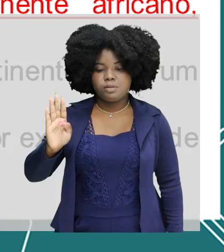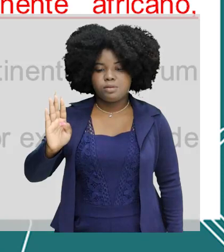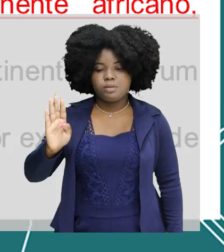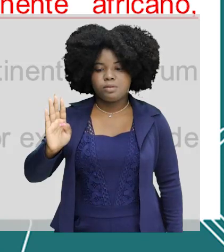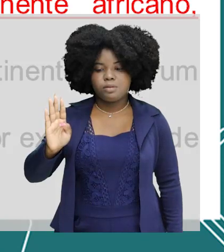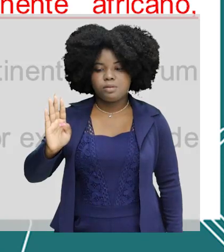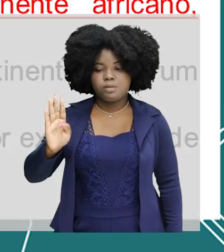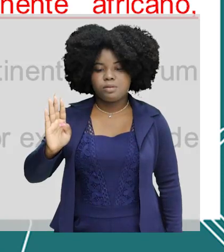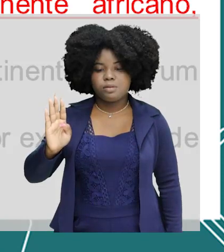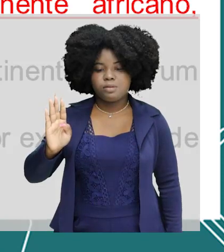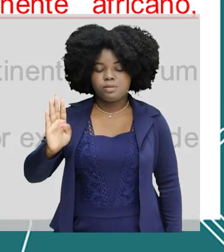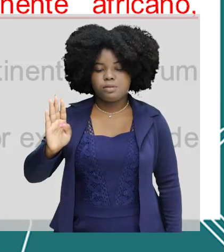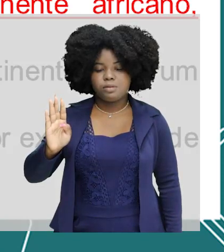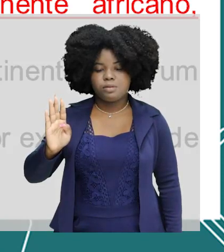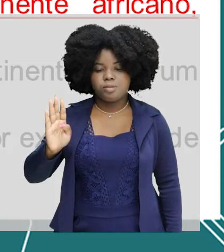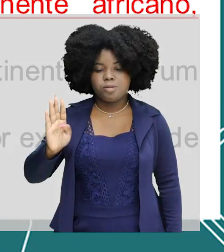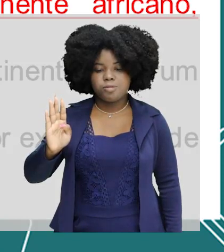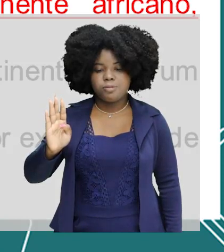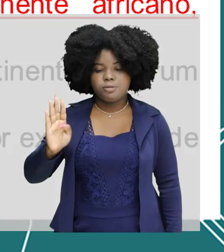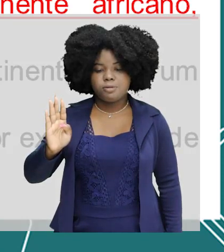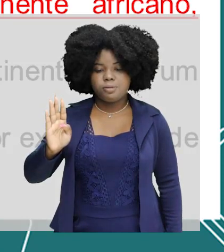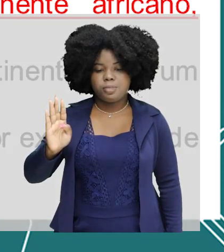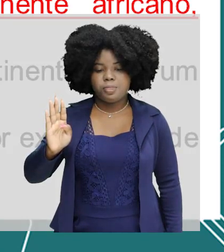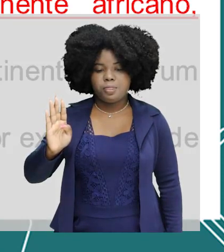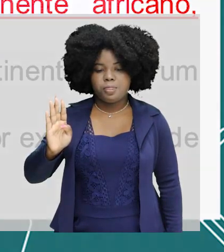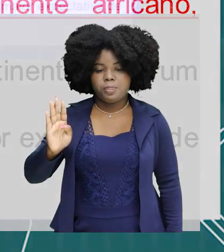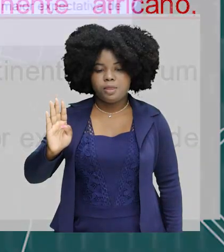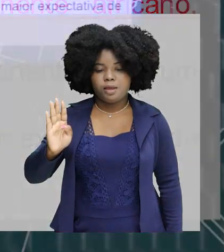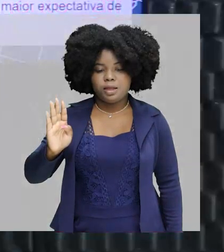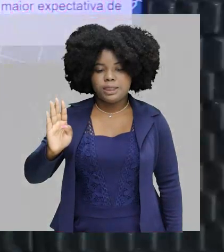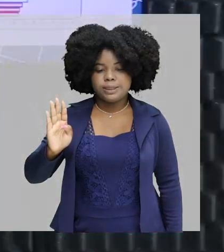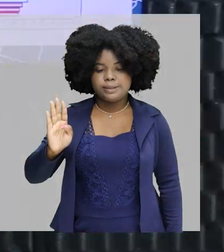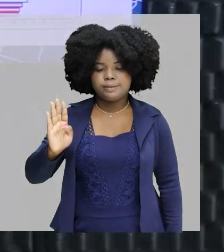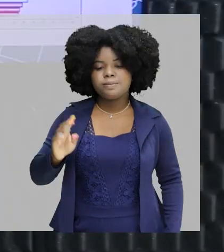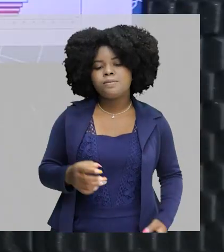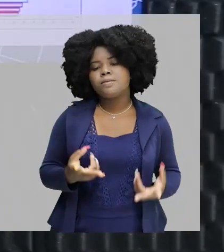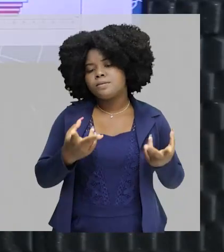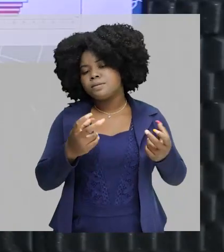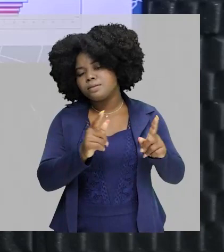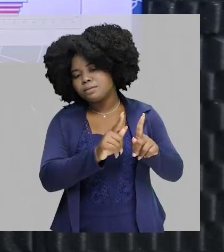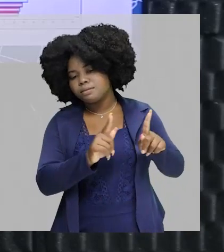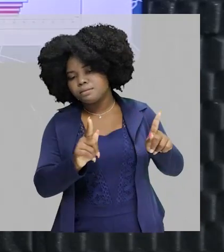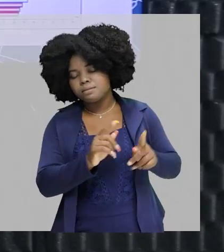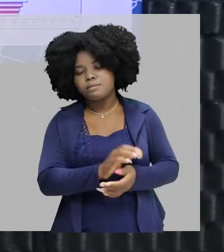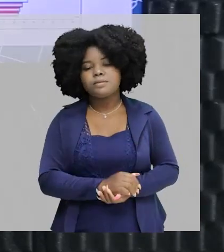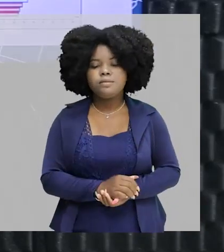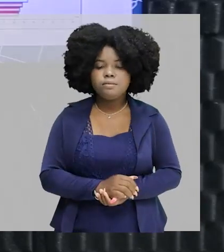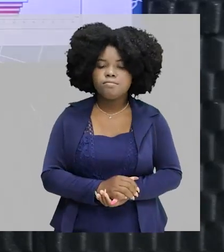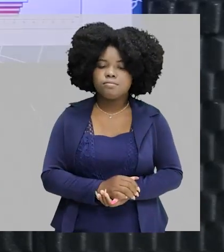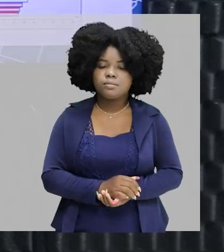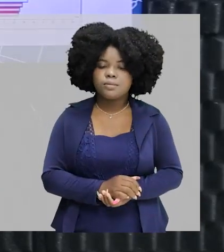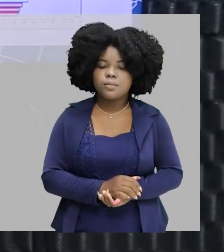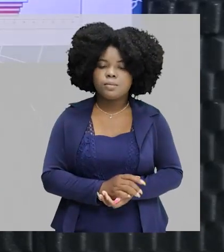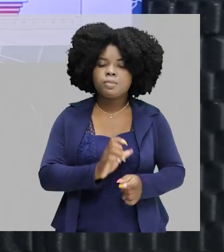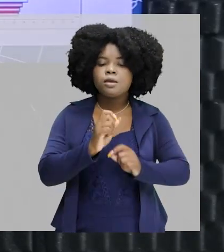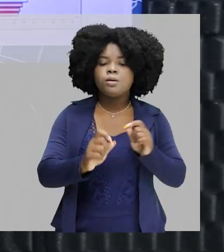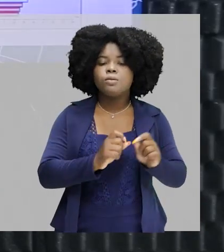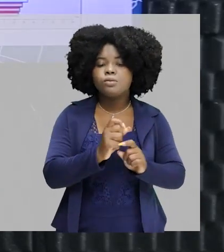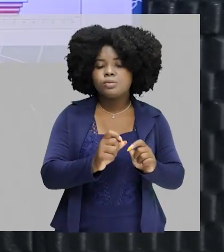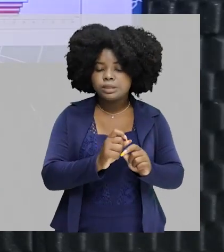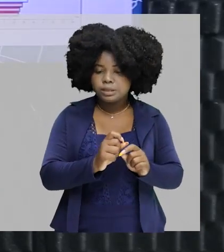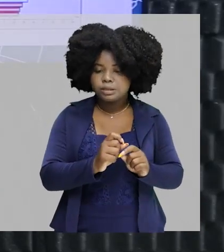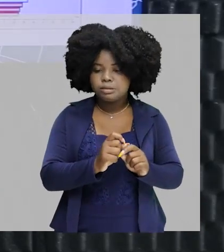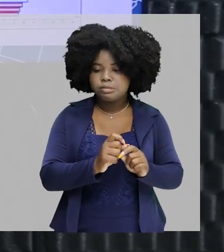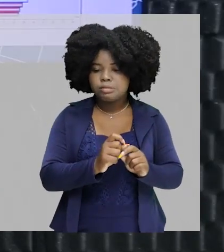continente vive um processo de explosão demográfica. Vamos dar uma olhadinha nisso aqui, galera. Primeiramente, o que é essa explosão